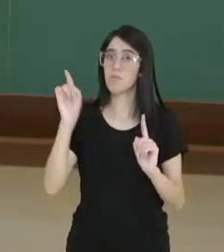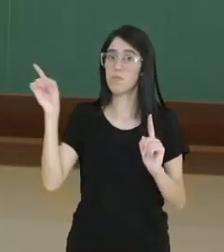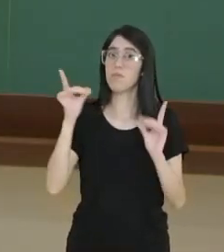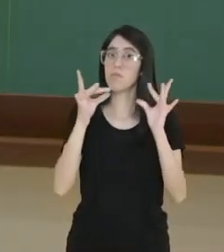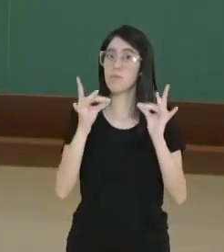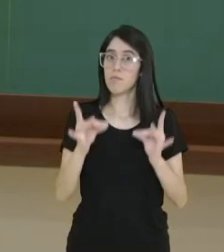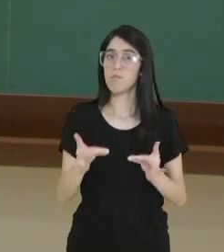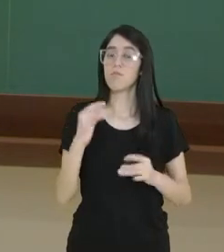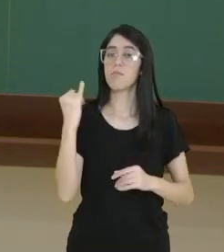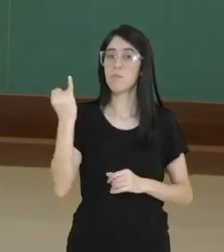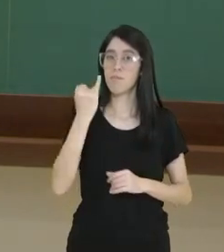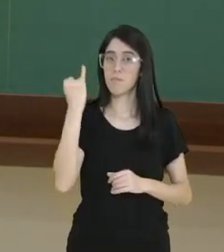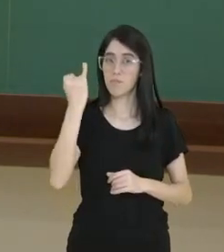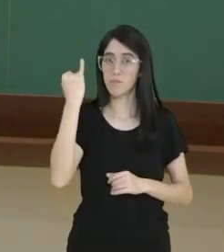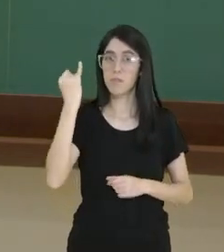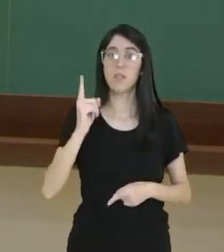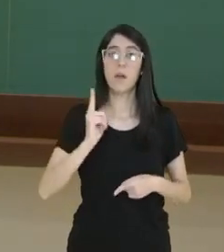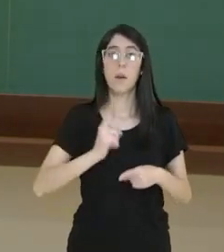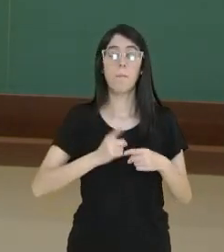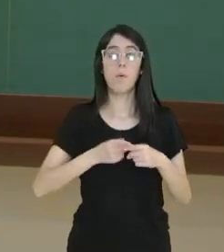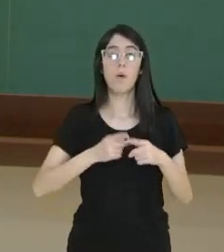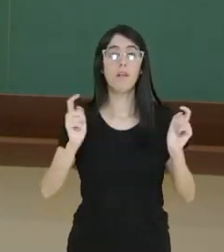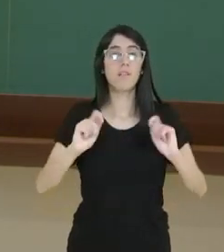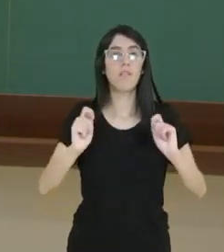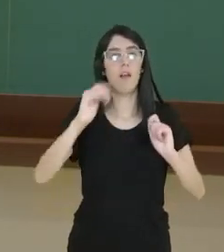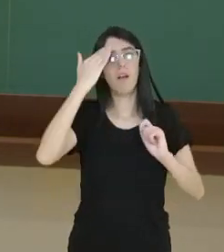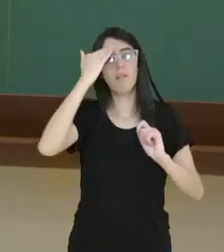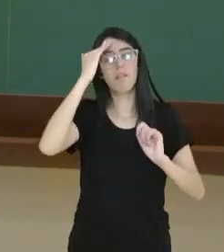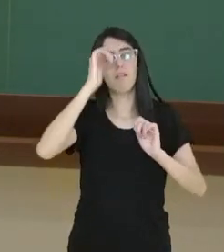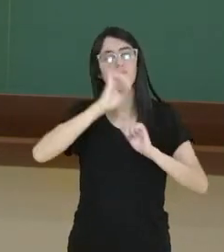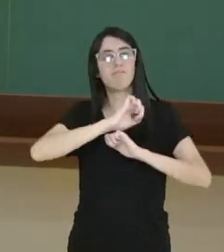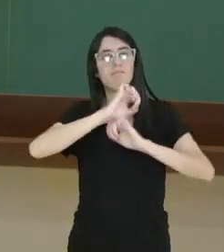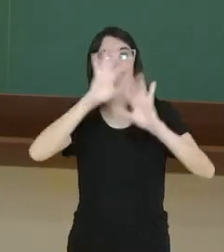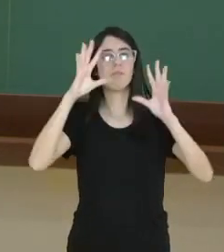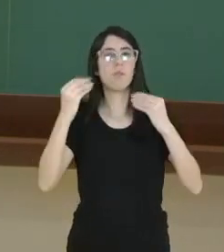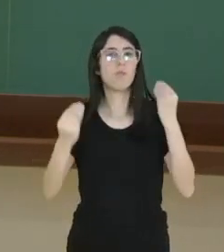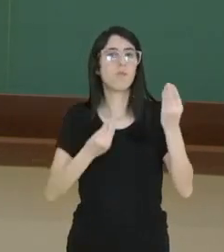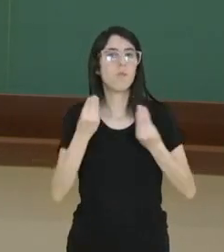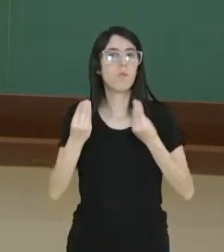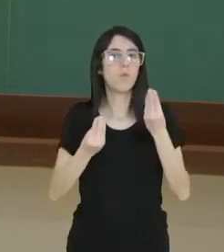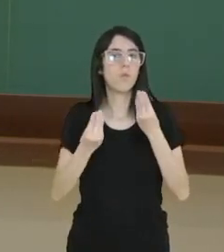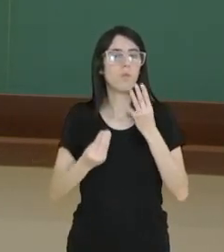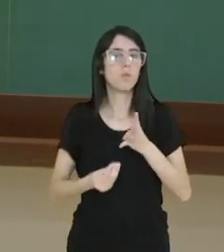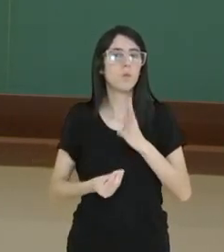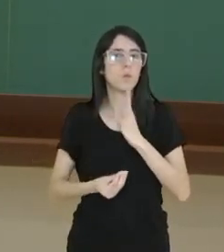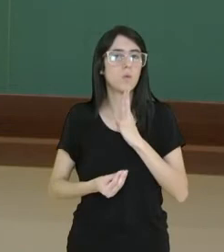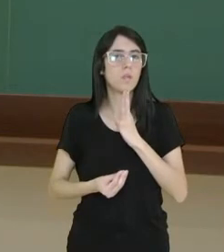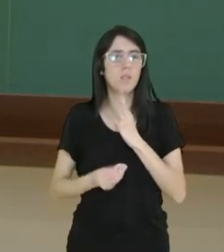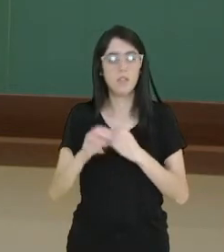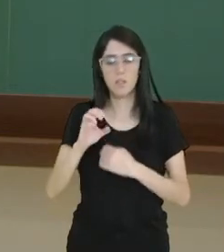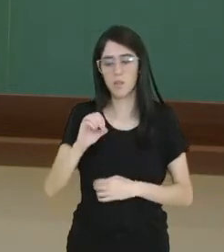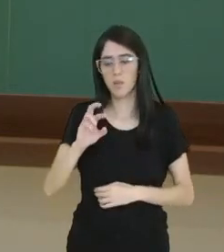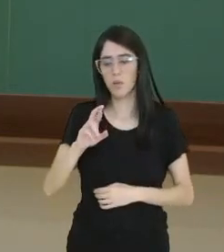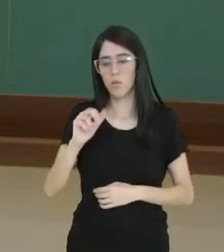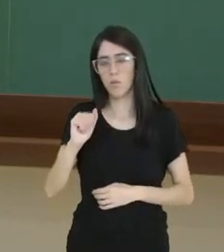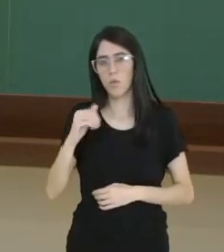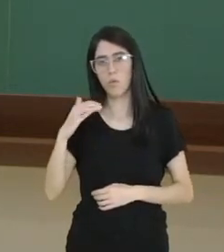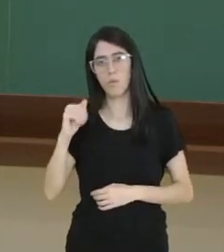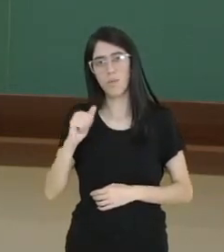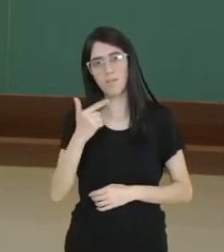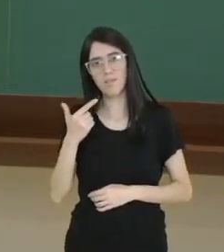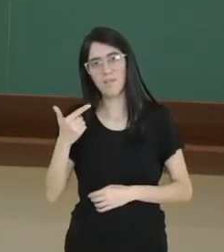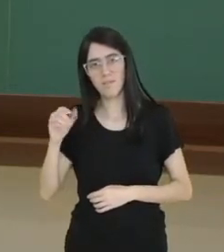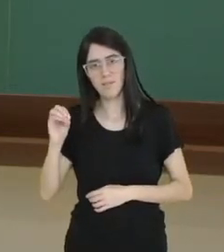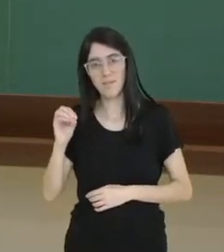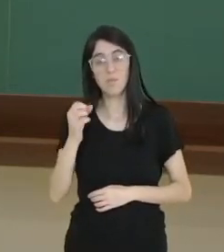detalhe, porque assim eu entendo, eu compreendo como que eu identifico então a oração através da